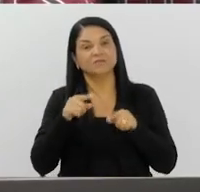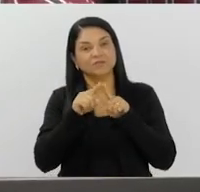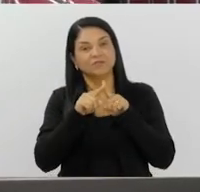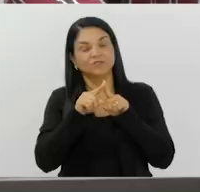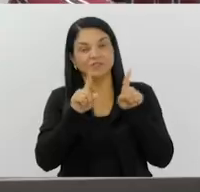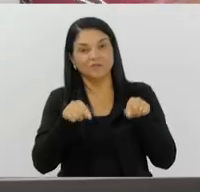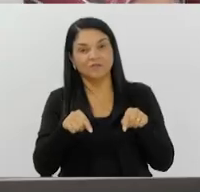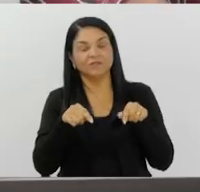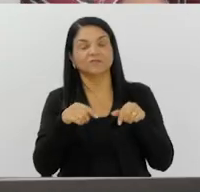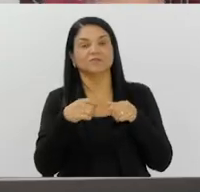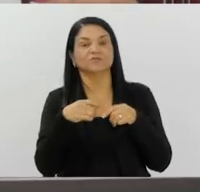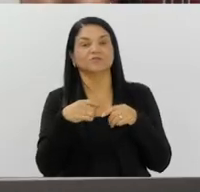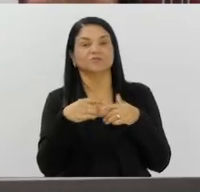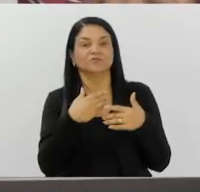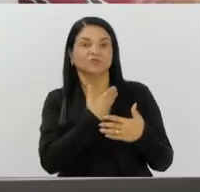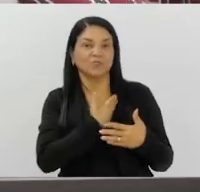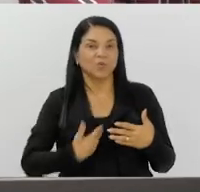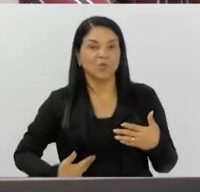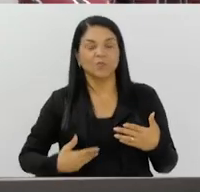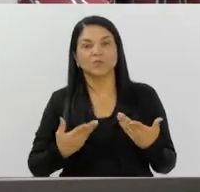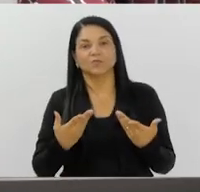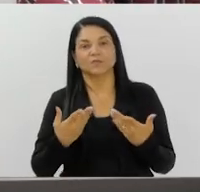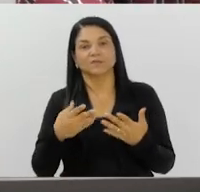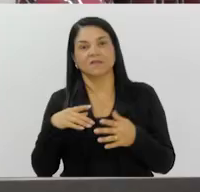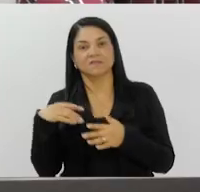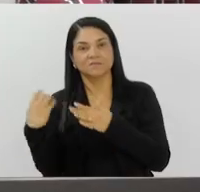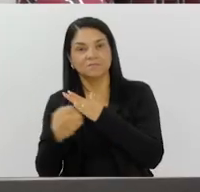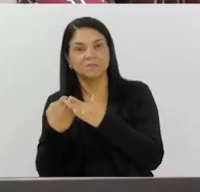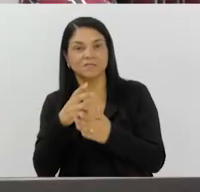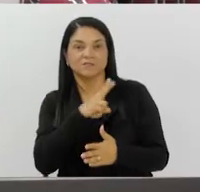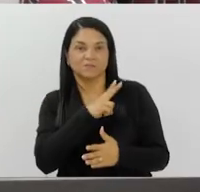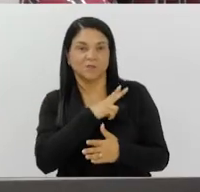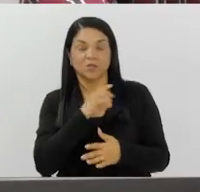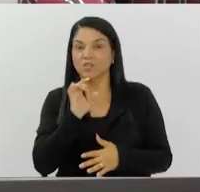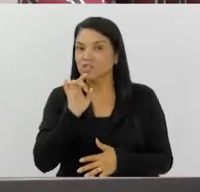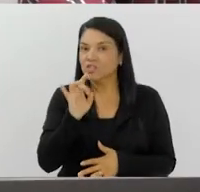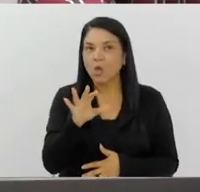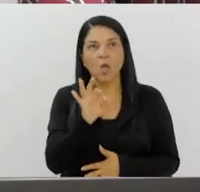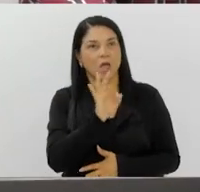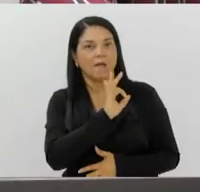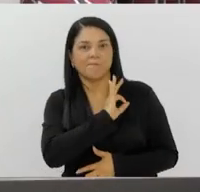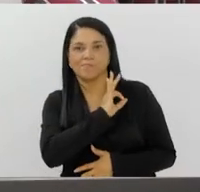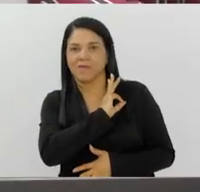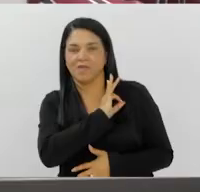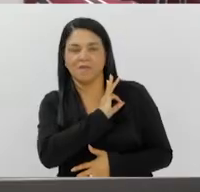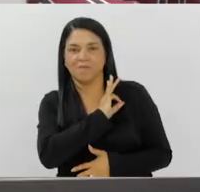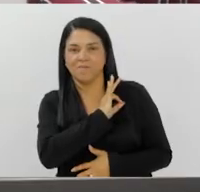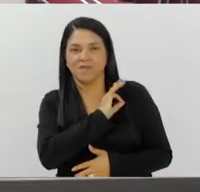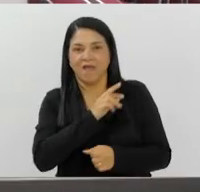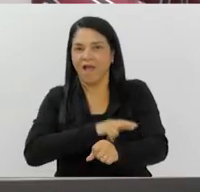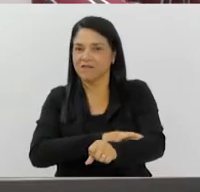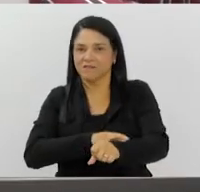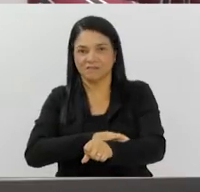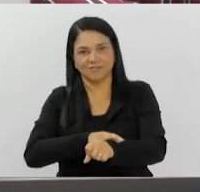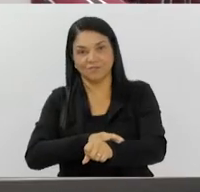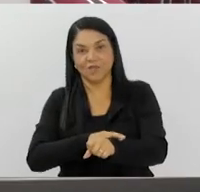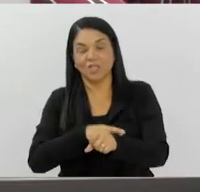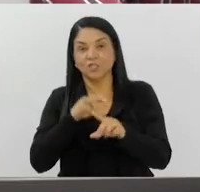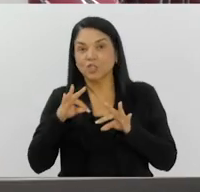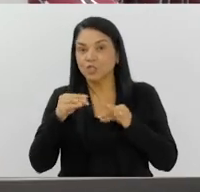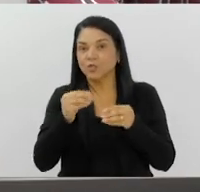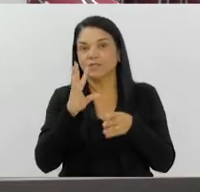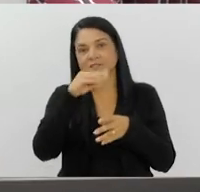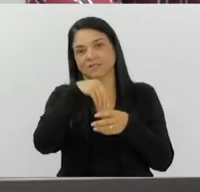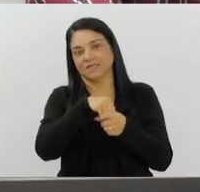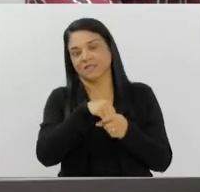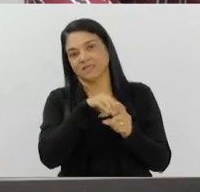nas empresas privadas não é a PM que que tem esse racismo entranhado é a sociedade é uma